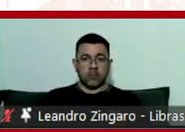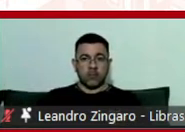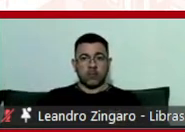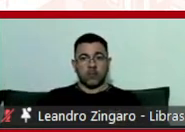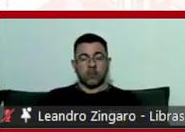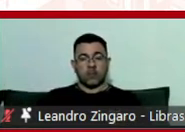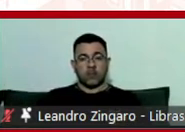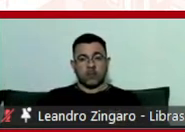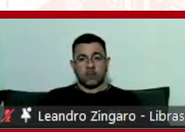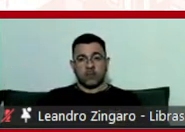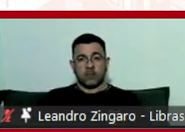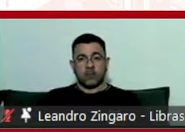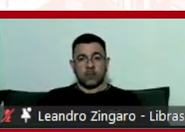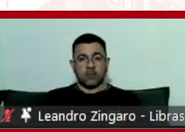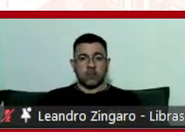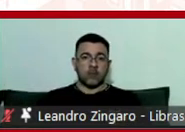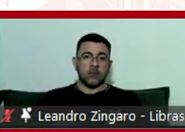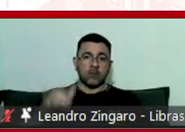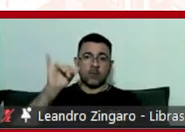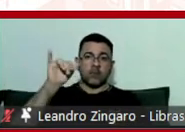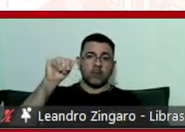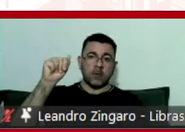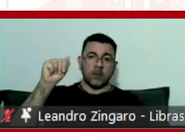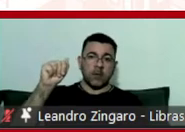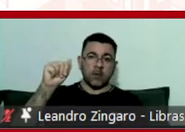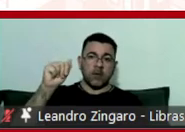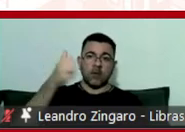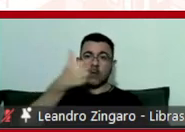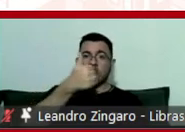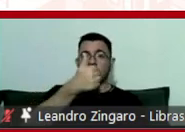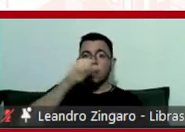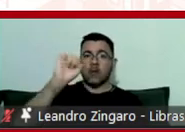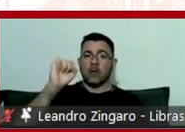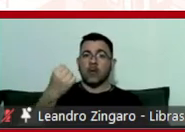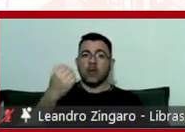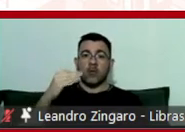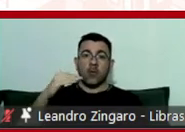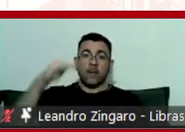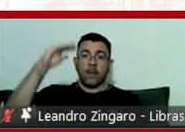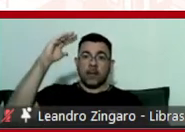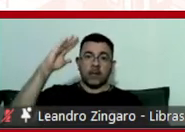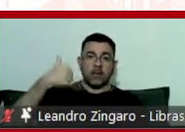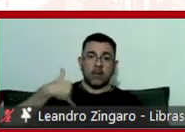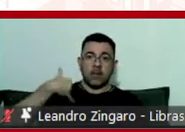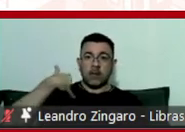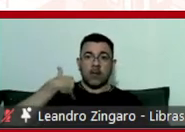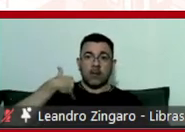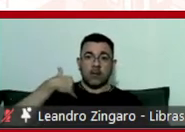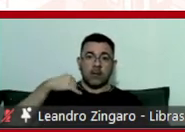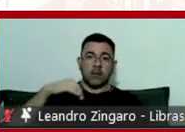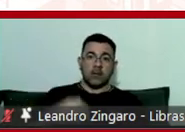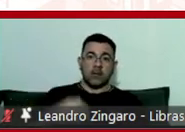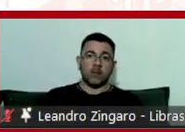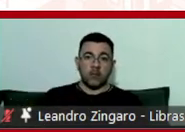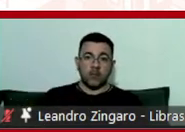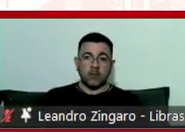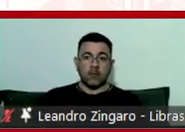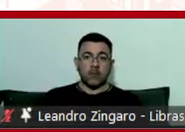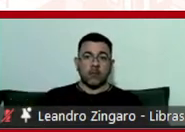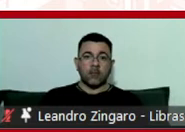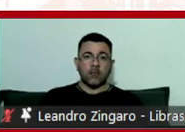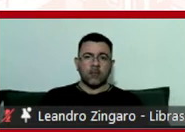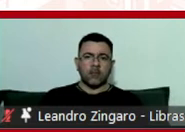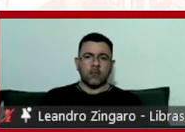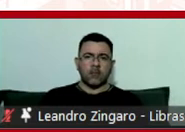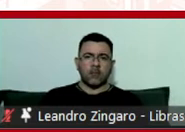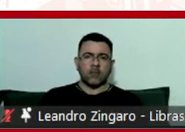essa essa iada a gente é 68 mais e pede exercício ele entrega o vídeo lá no YouTube paraa pessoa se exercitar dica de turismo você que é é